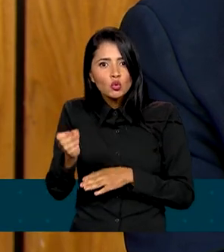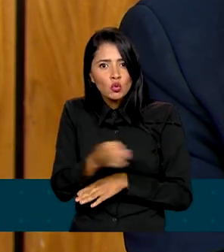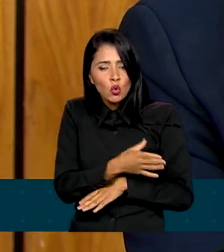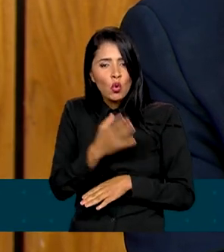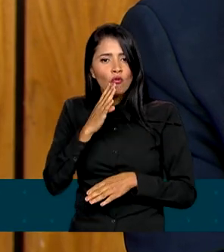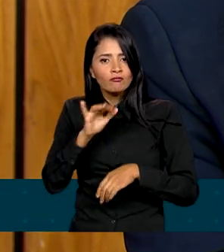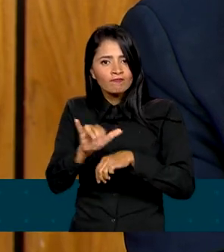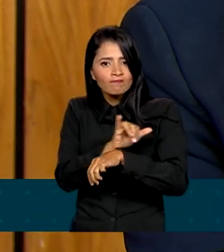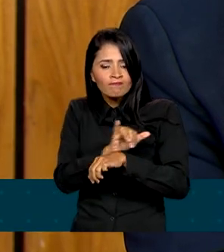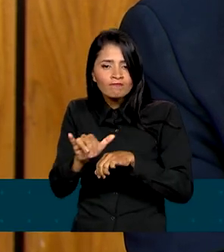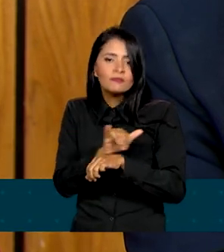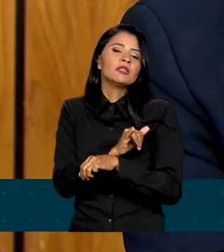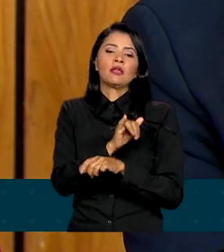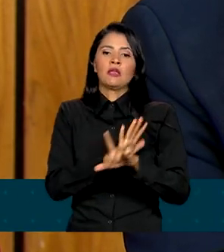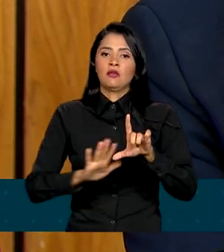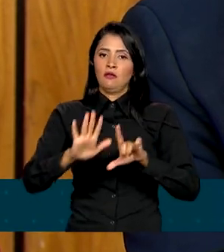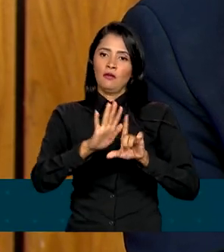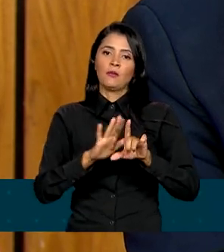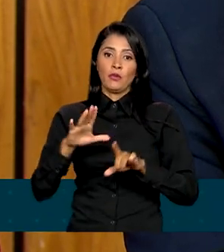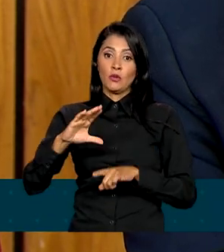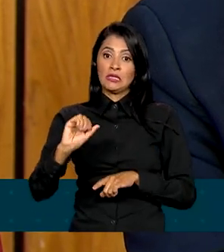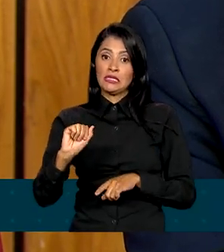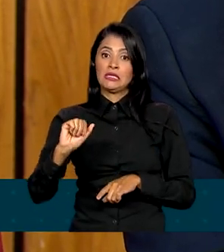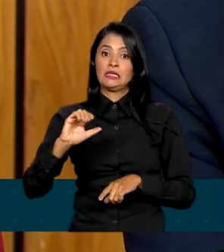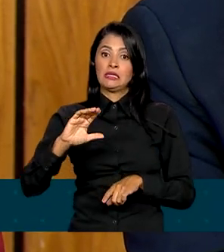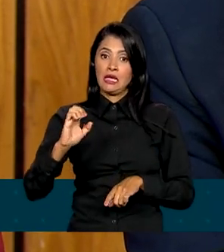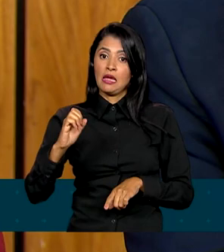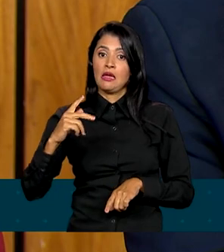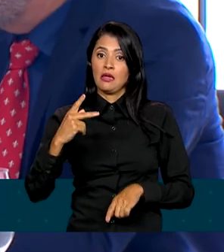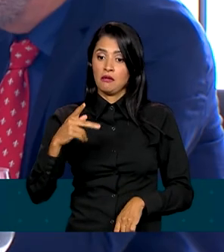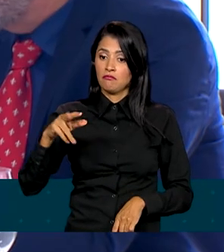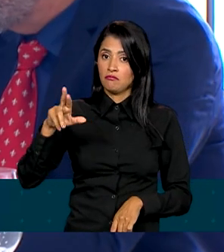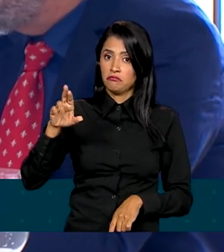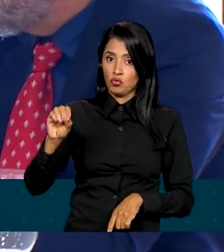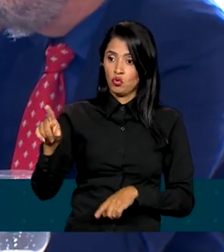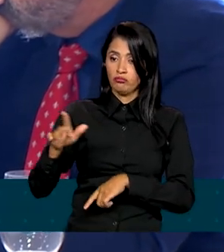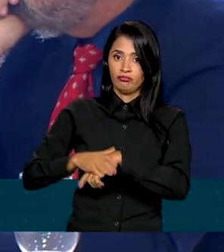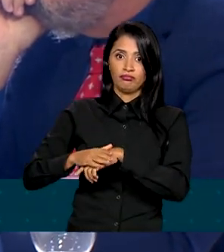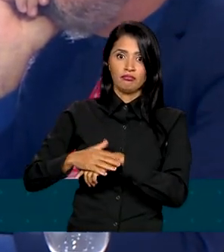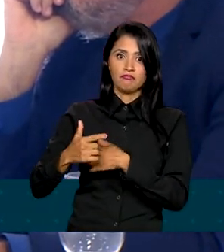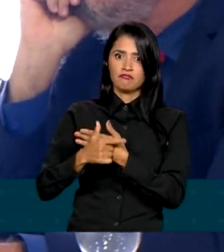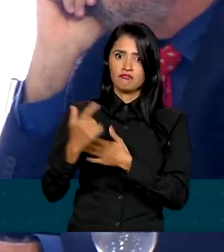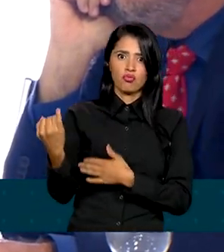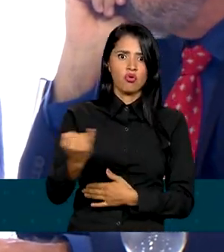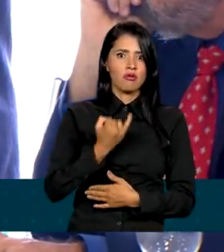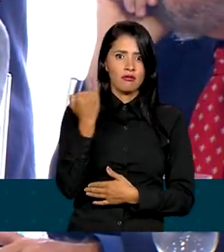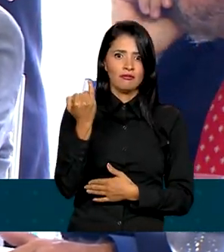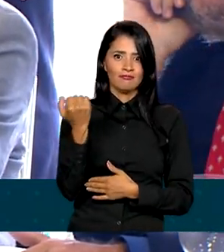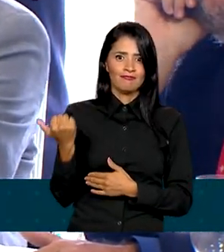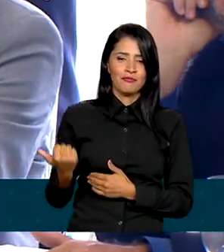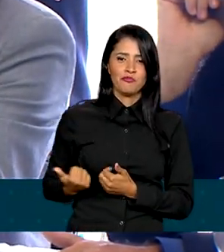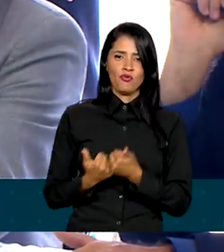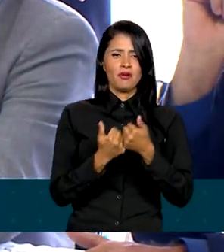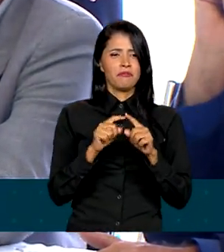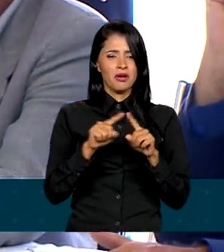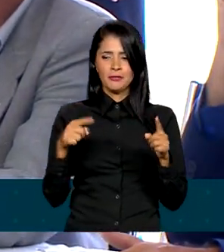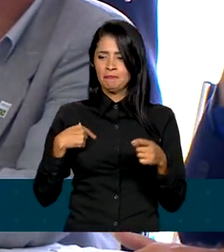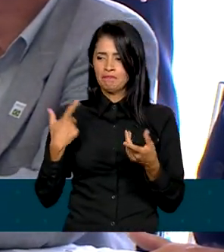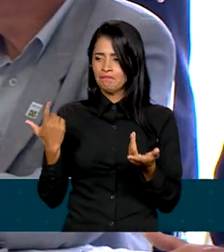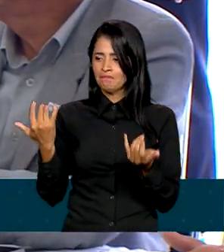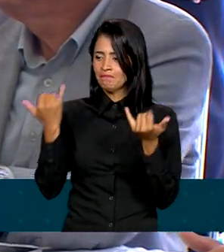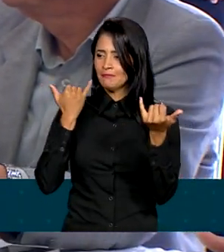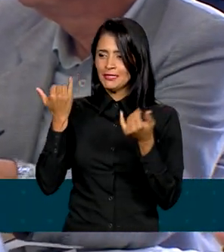papel importante de apoio nesse sistema, mas as informações continuavam descentralizadas, a gente não tinha